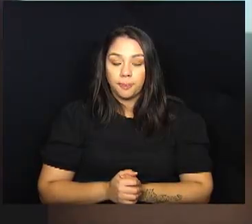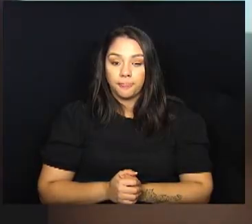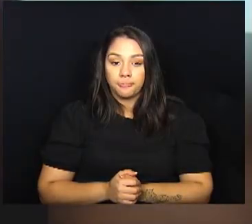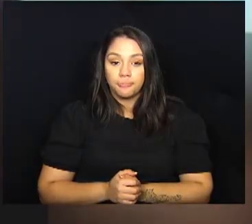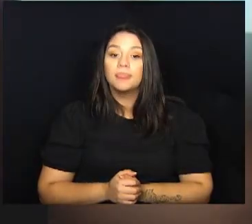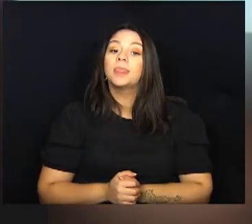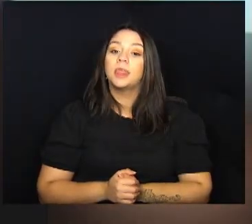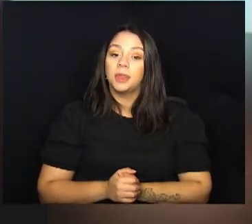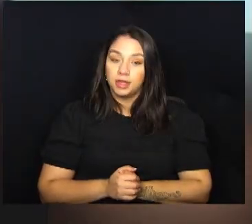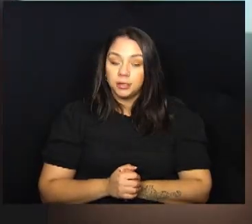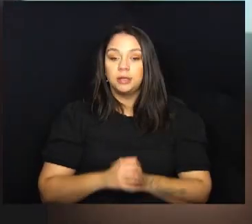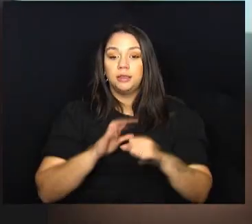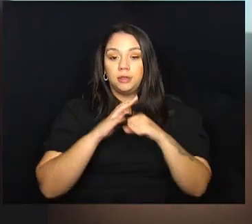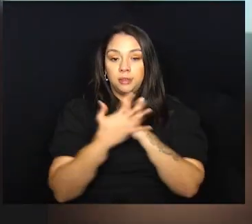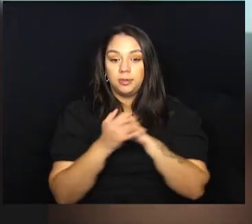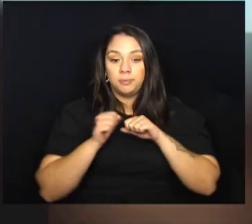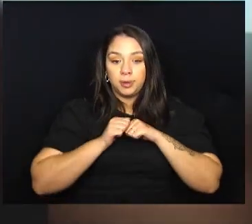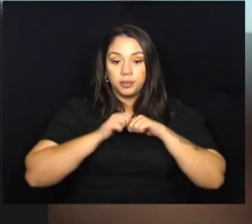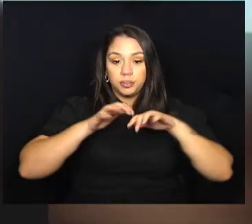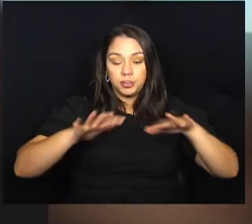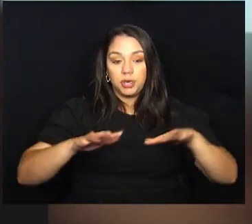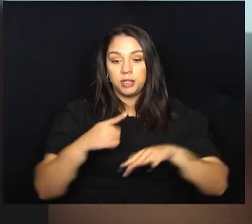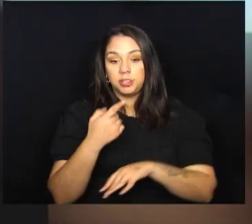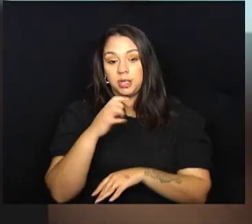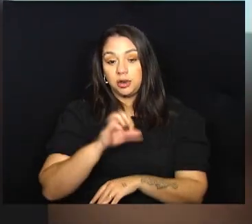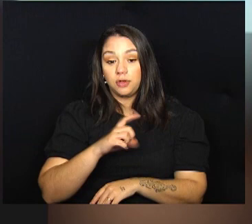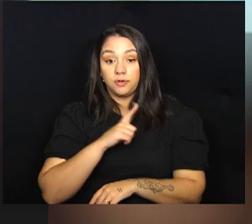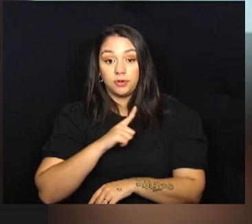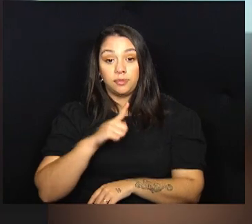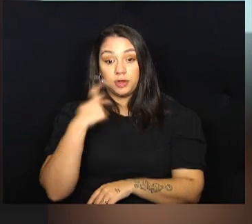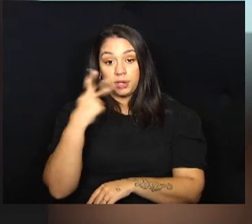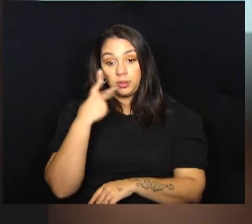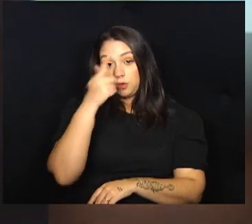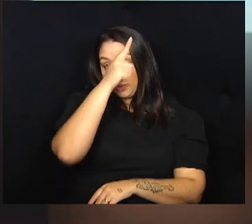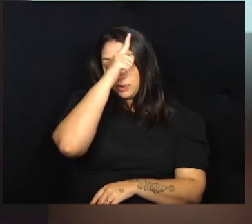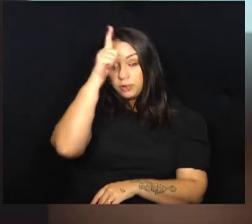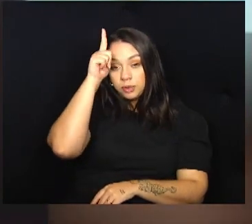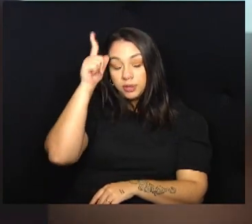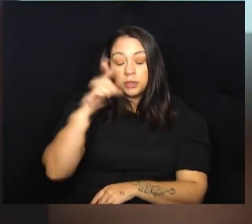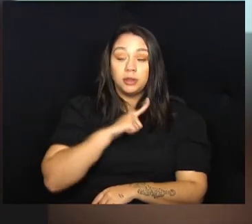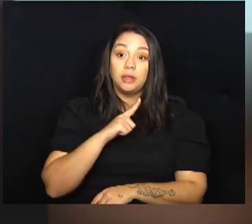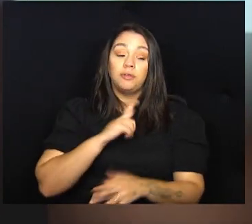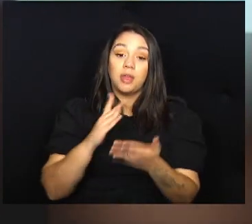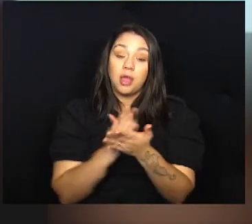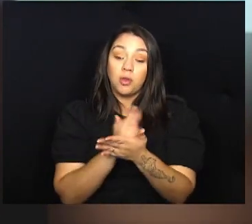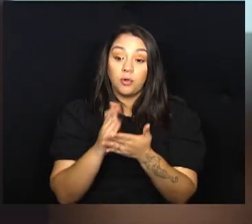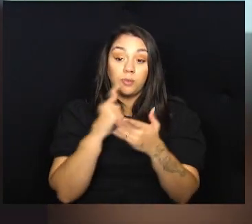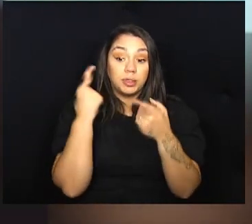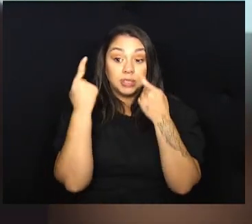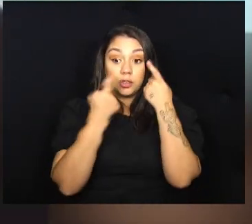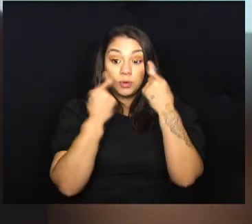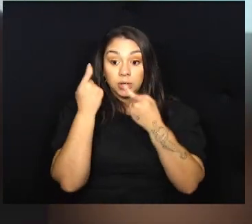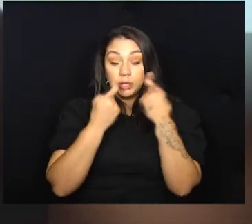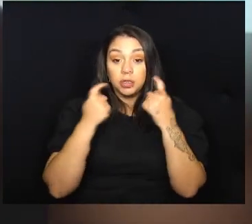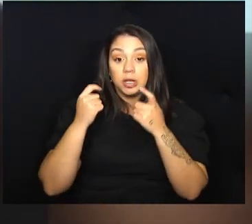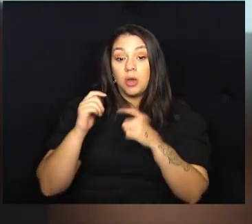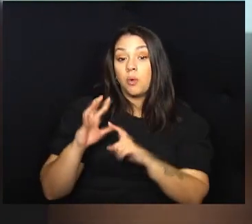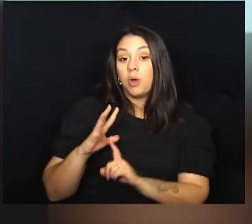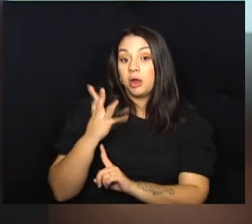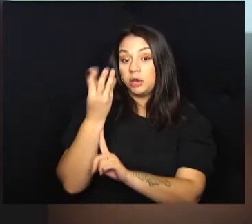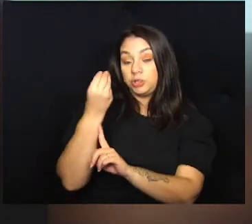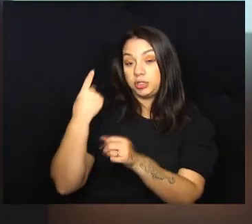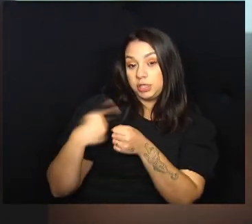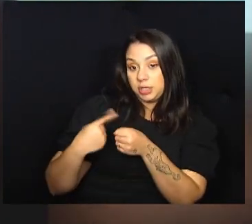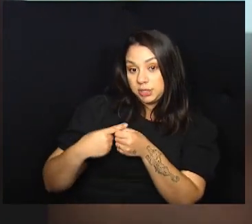Durante a pandemia da Covid-19, o vereador Gustavo Peta realizou algumas reuniões com artistas da